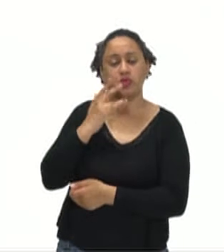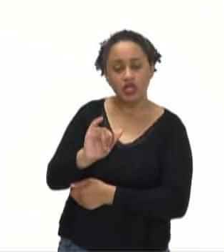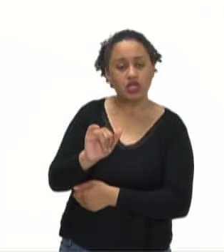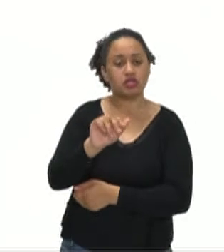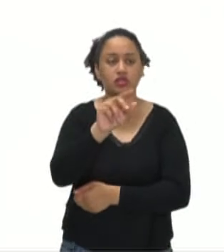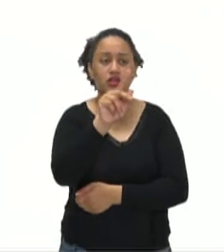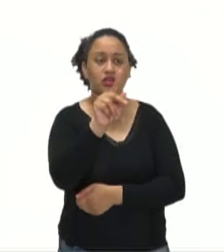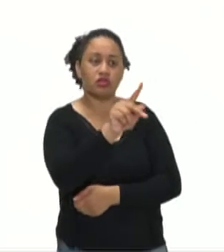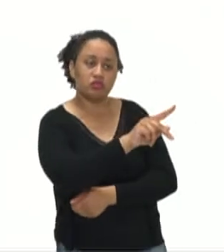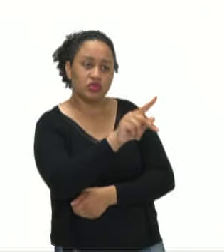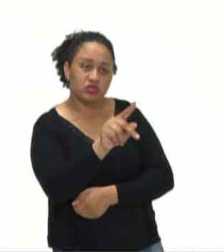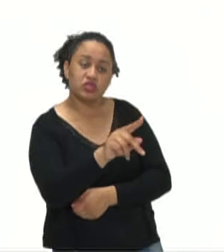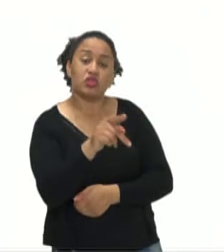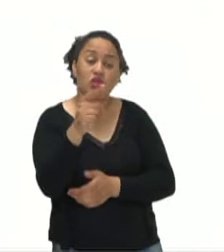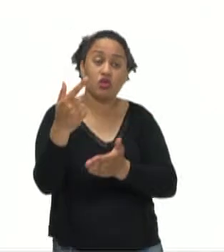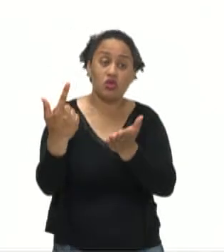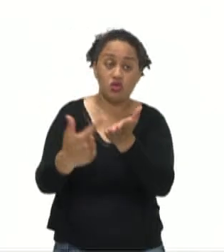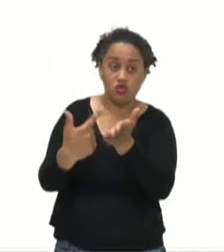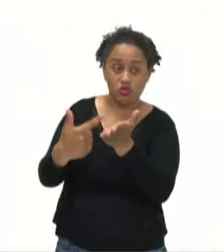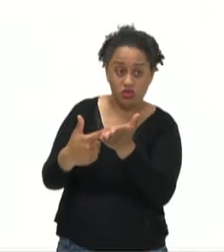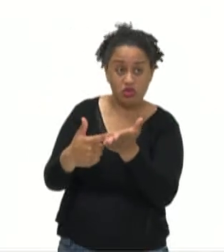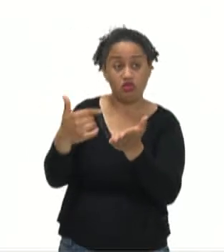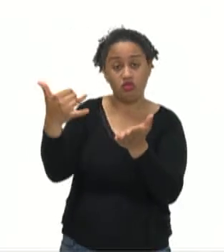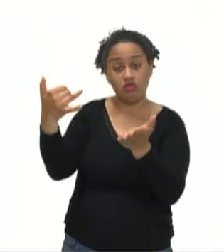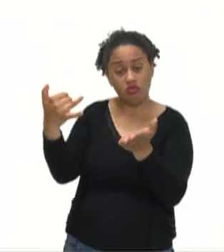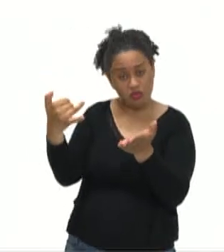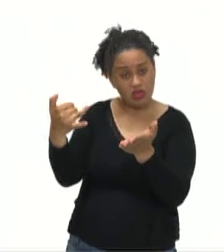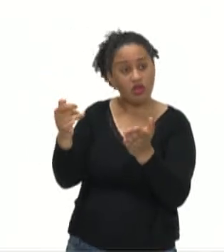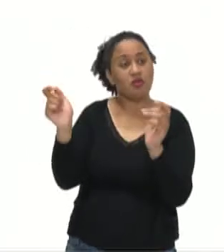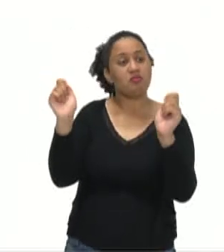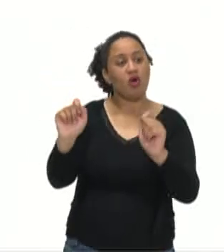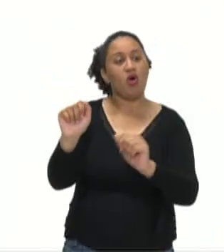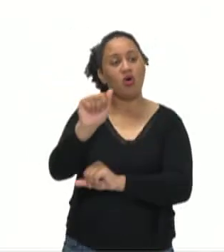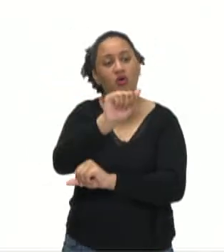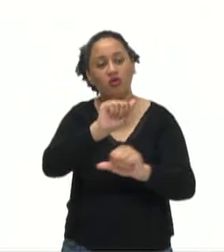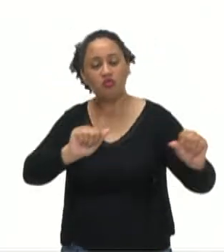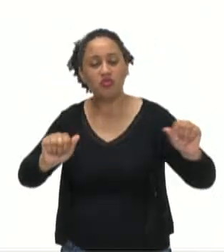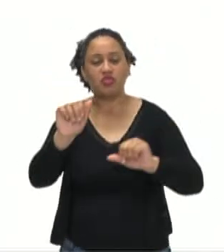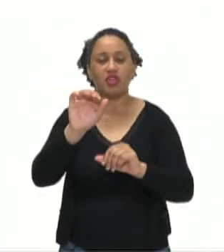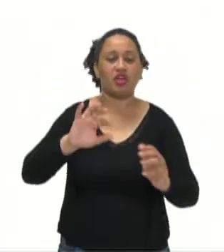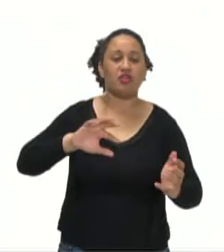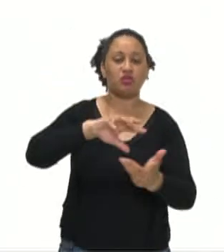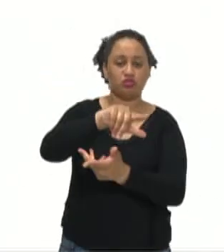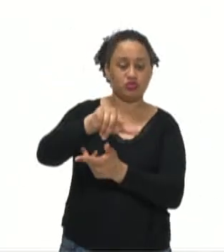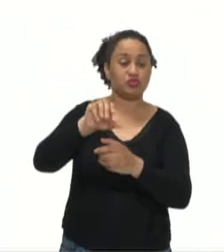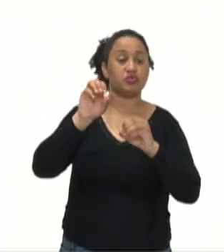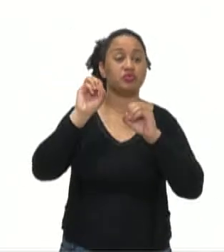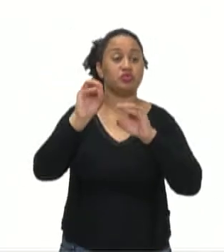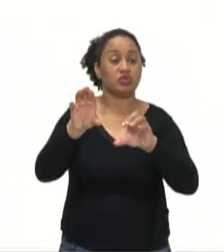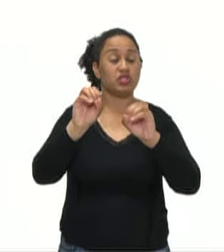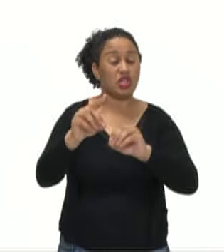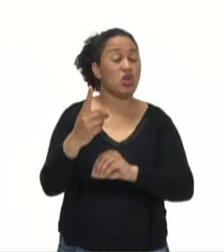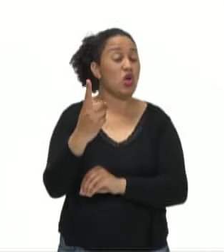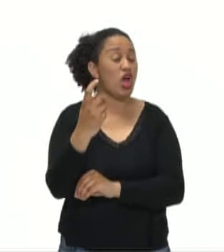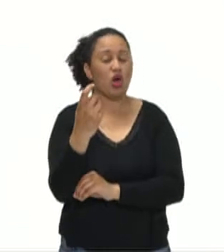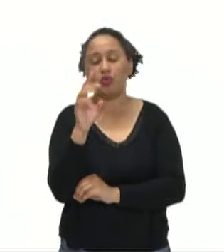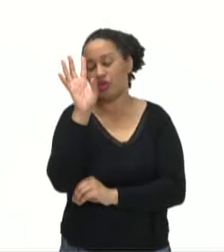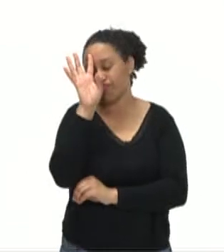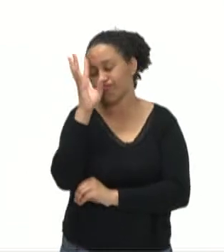um professor, um livro e uma caneta podem mudar o mundo. Educação é a